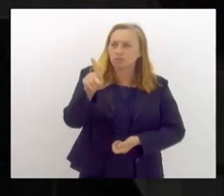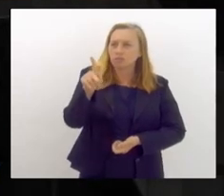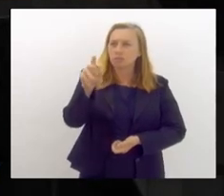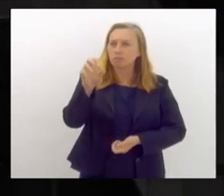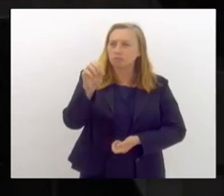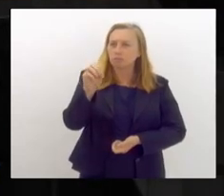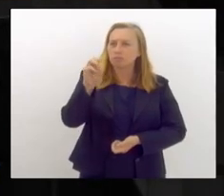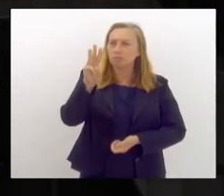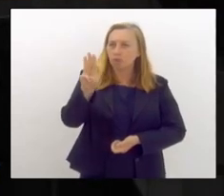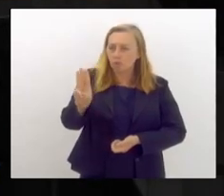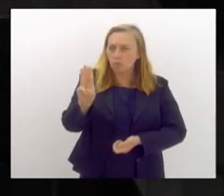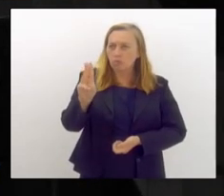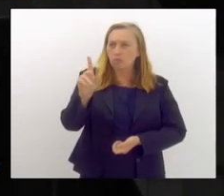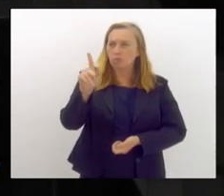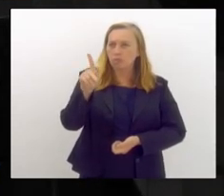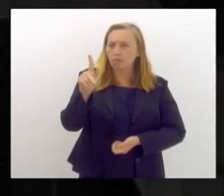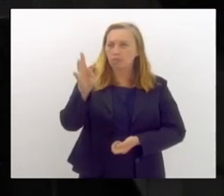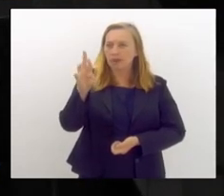recém-empossado,